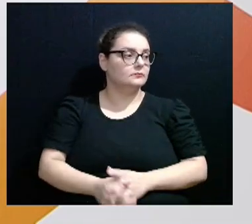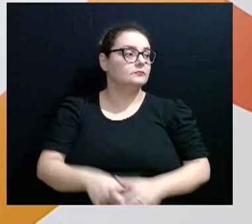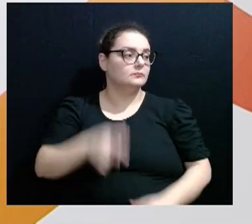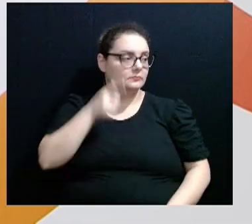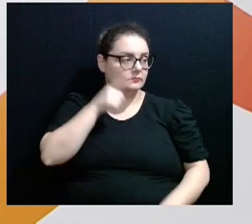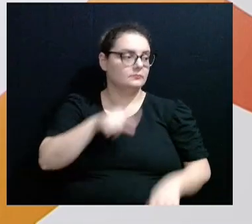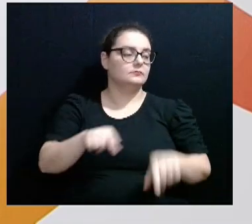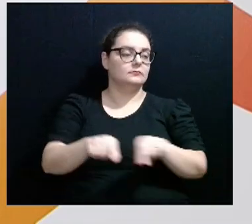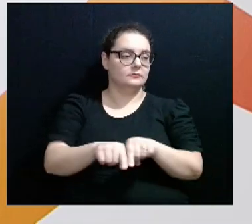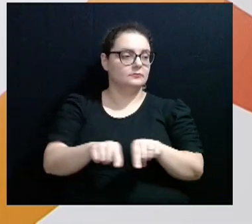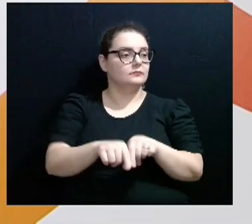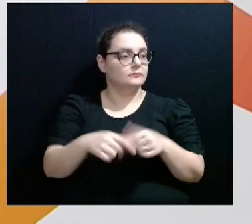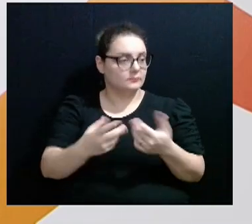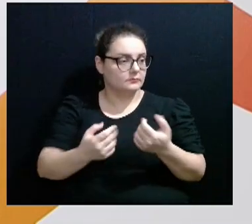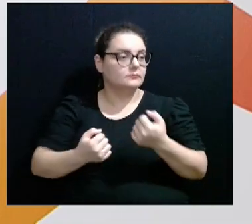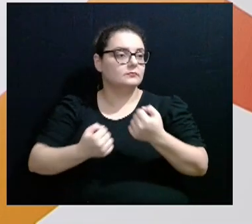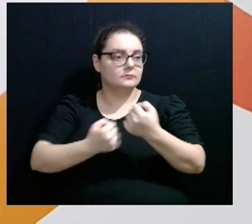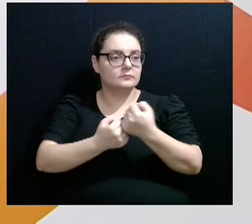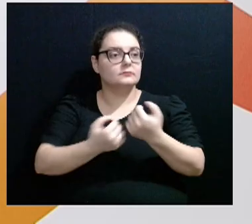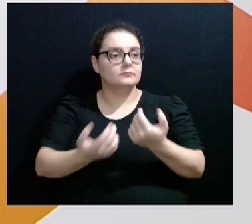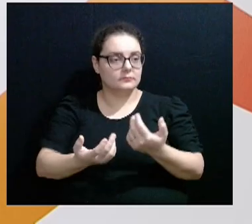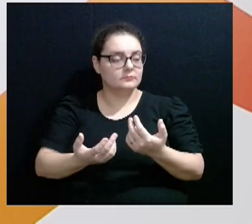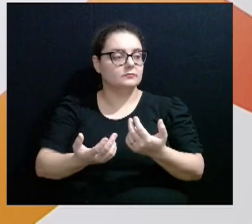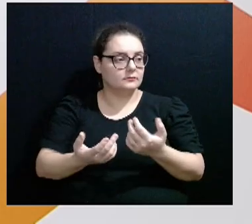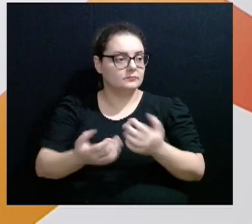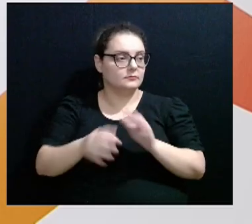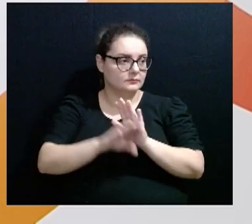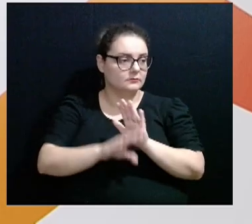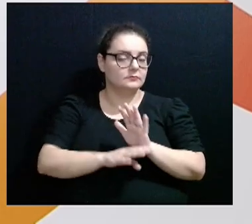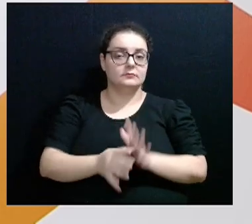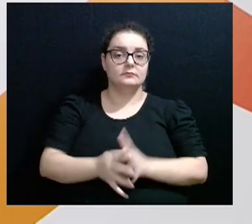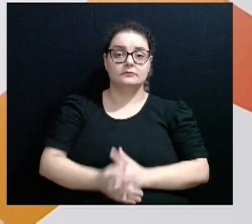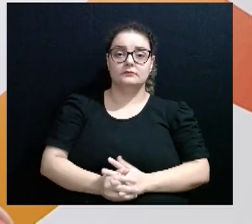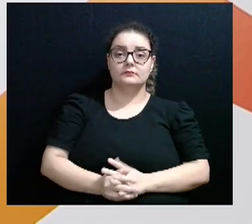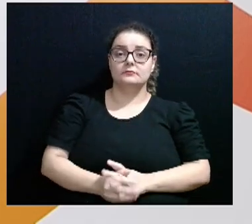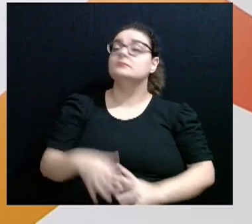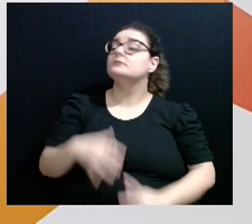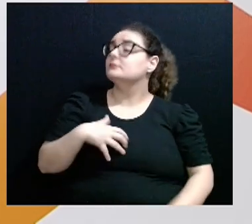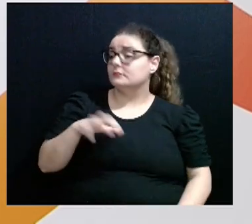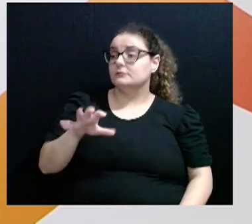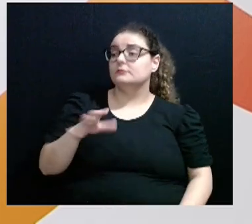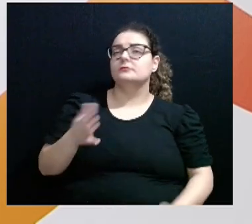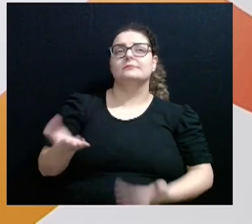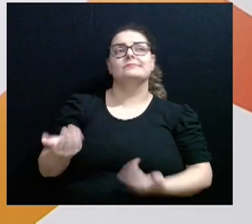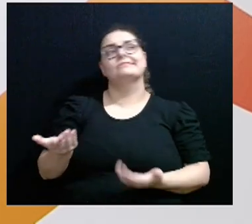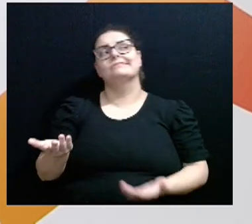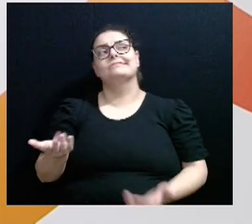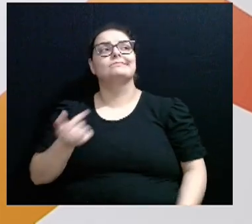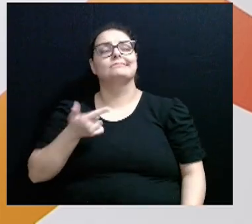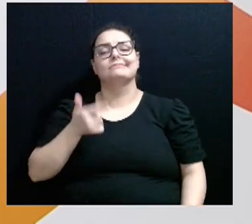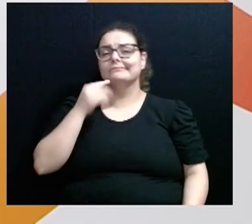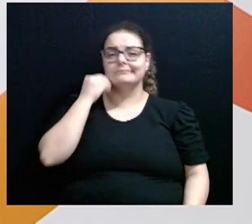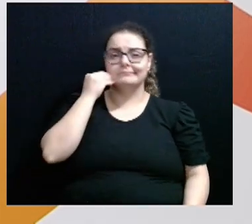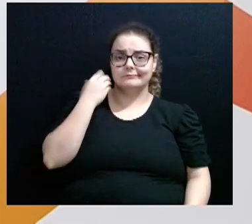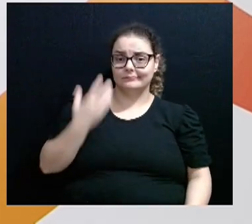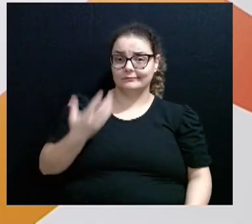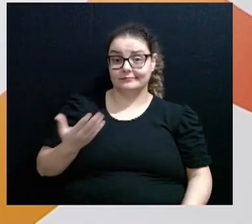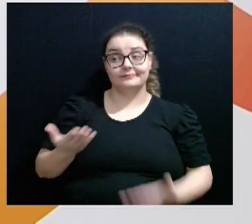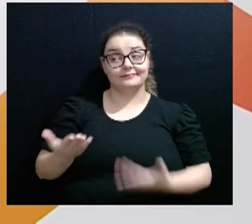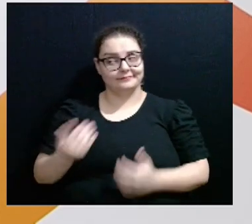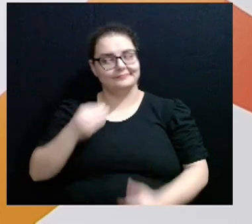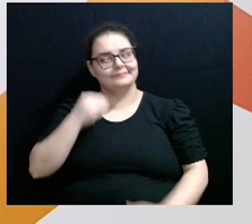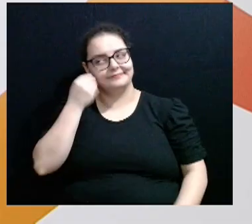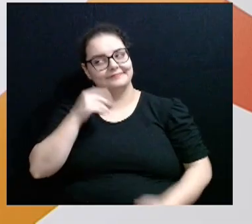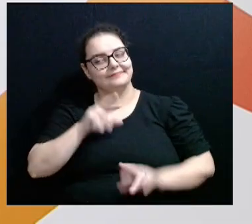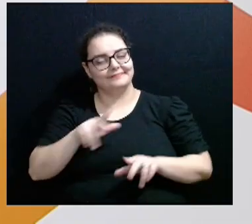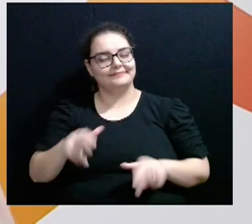esse apoio com esse programa. Exatamente, o jovem fala assim: mas eu não tenho experiência. O jovem tem muita experiência, eles fazem bastante trabalho em